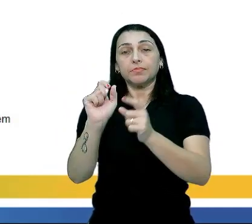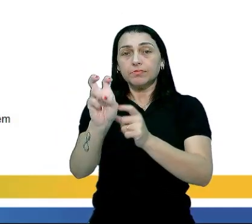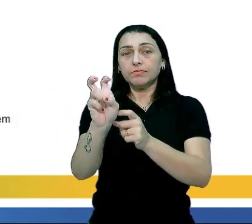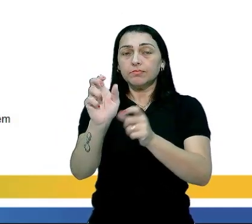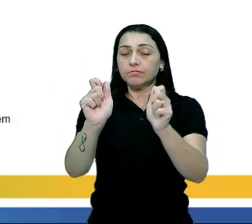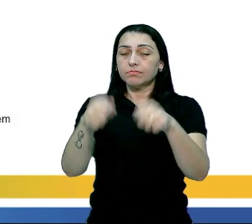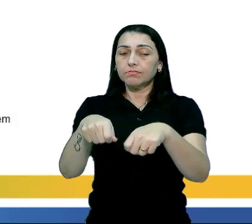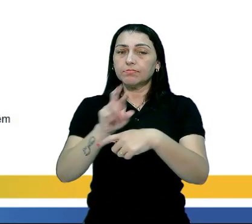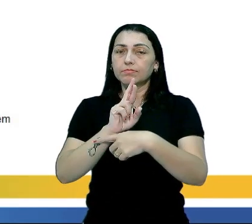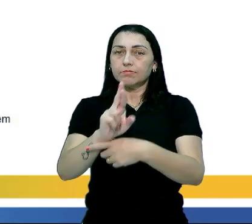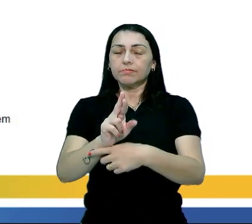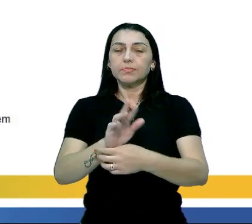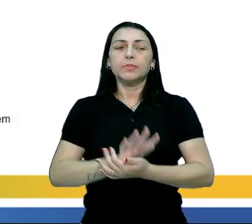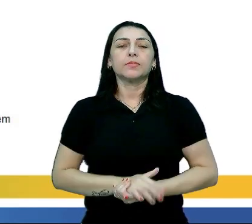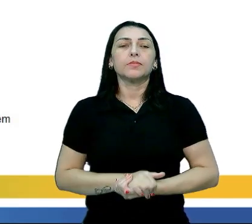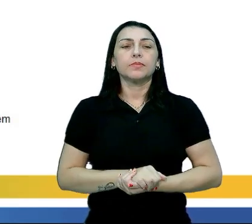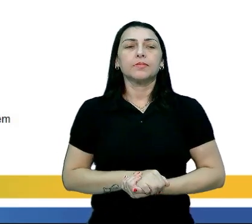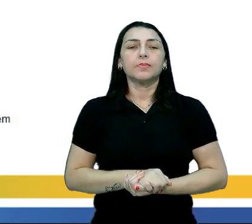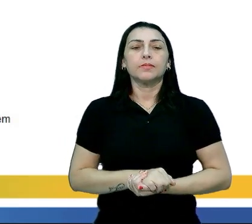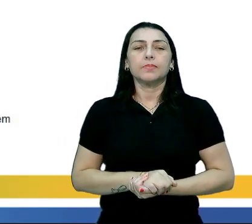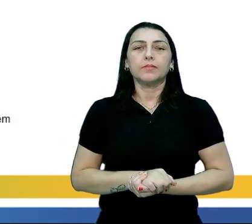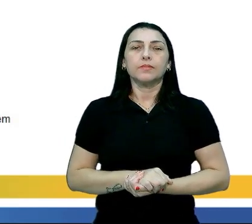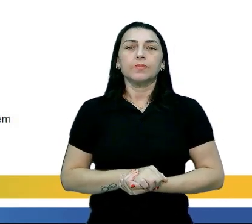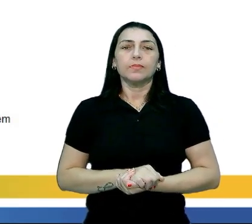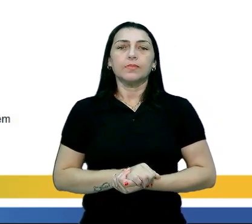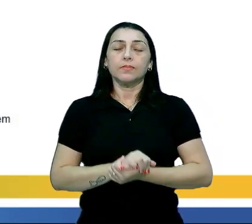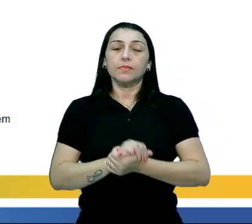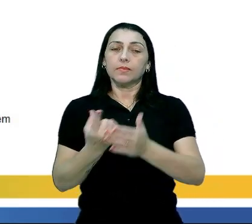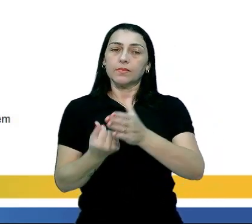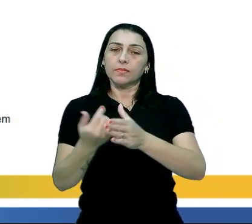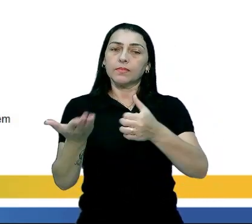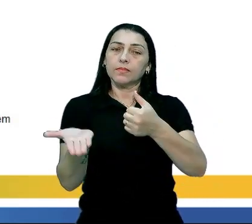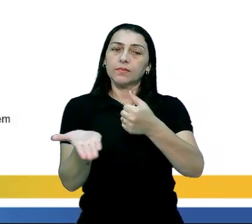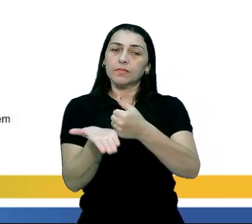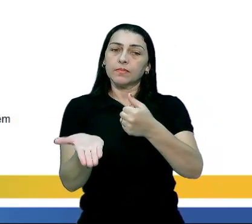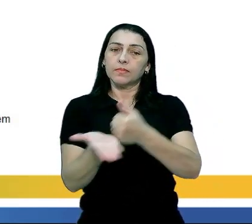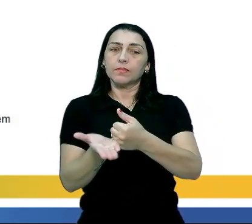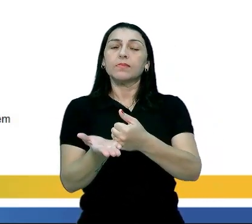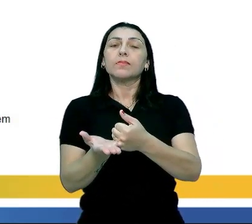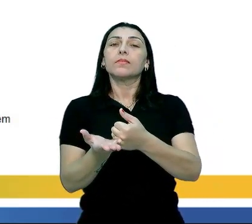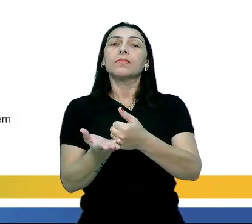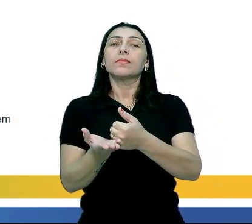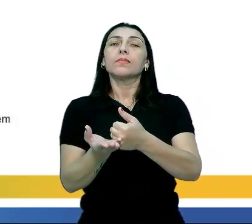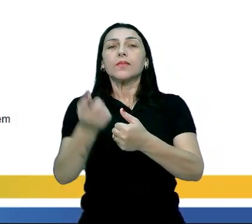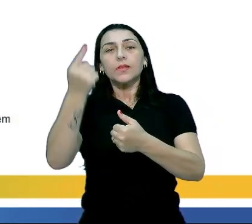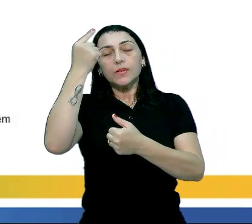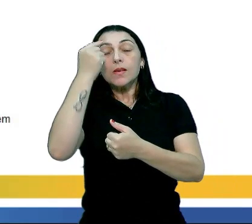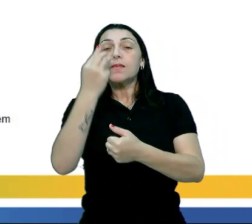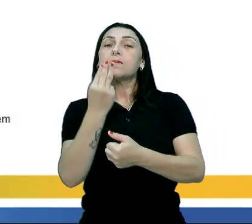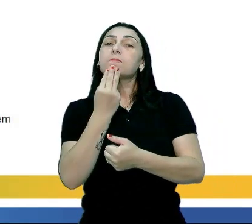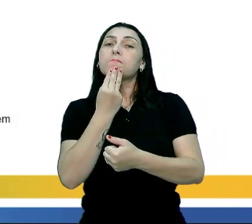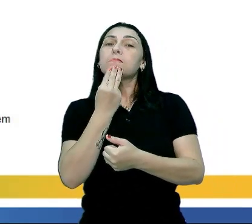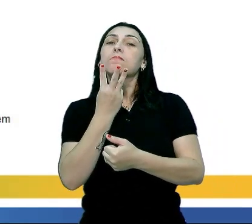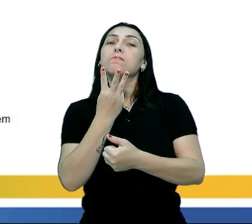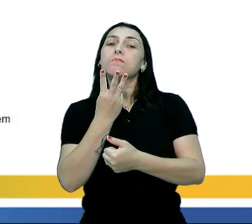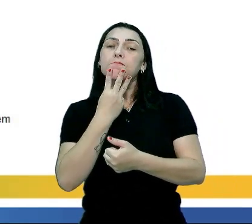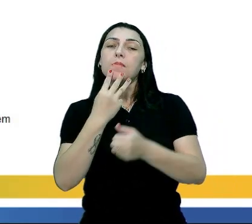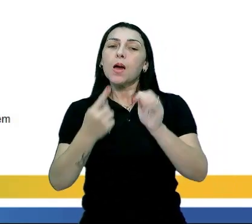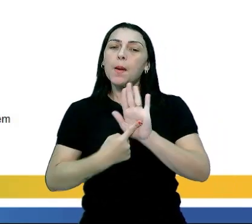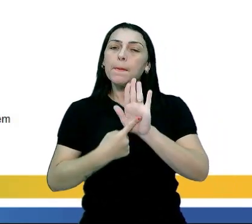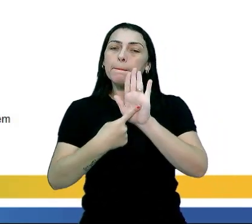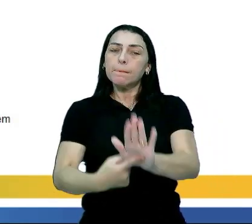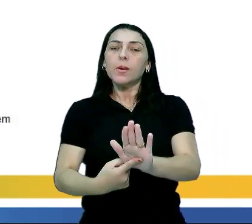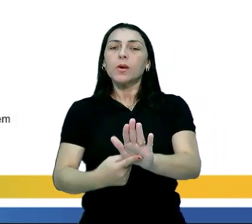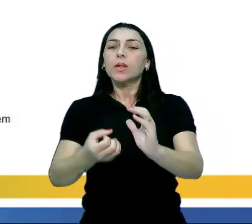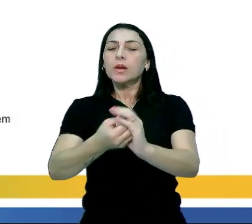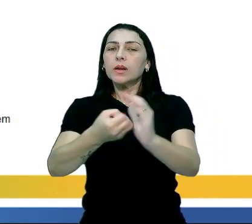5 possibilidades de resposta. O capitalismo moderno, segundo Max Weber,